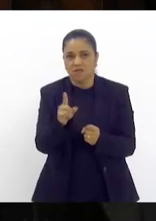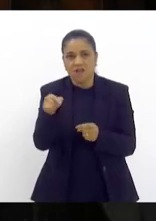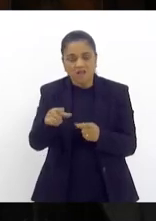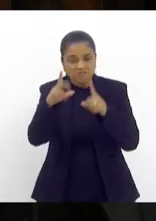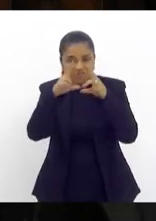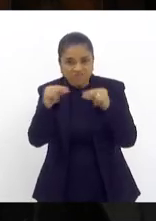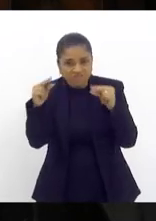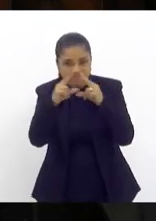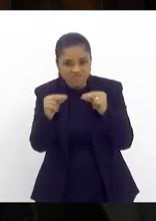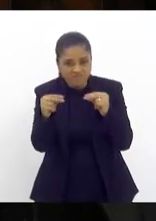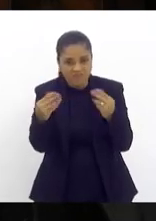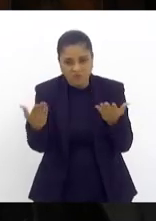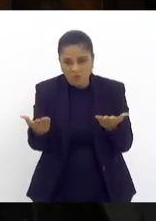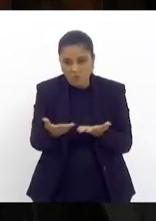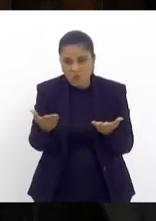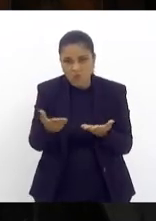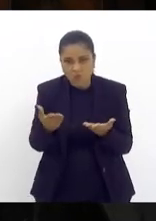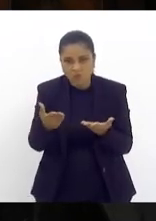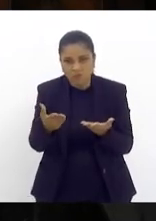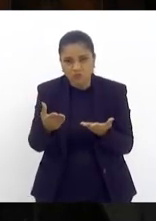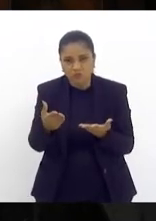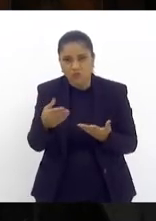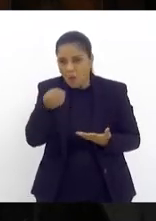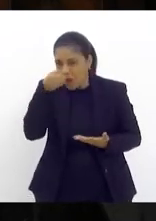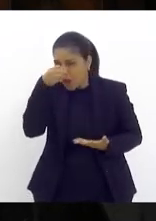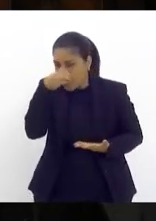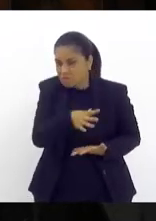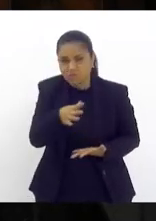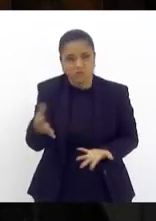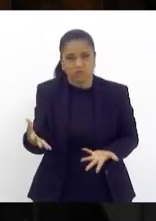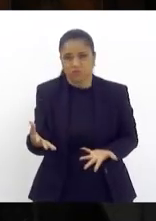Catarina é um horror, é um horror.